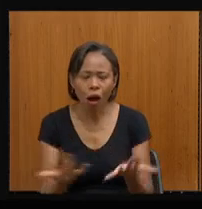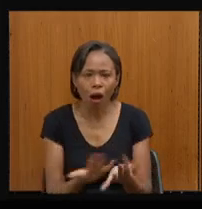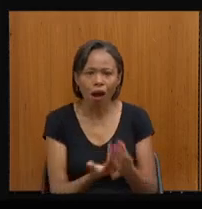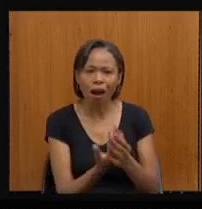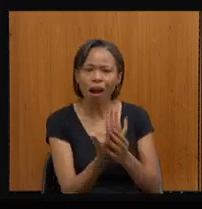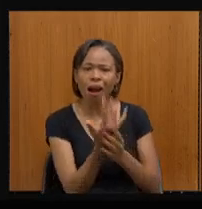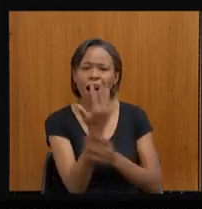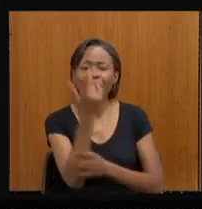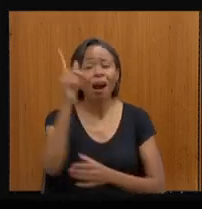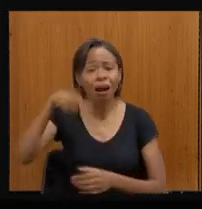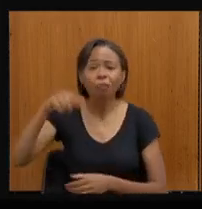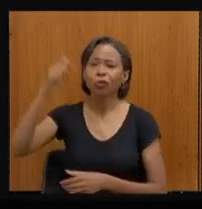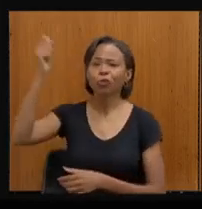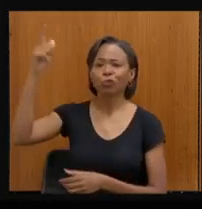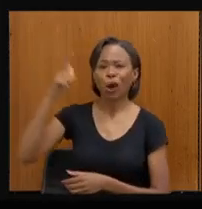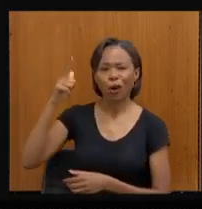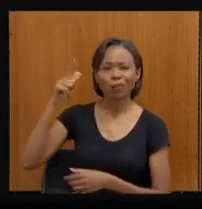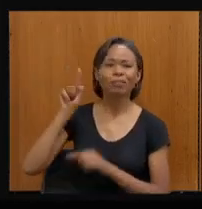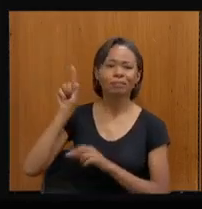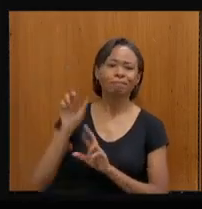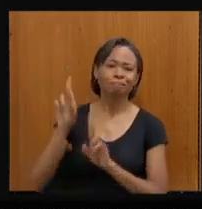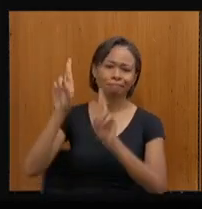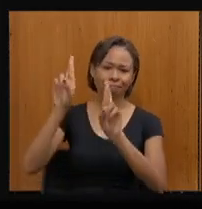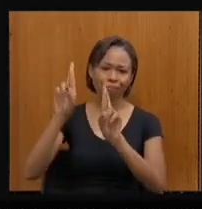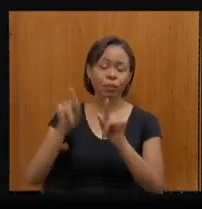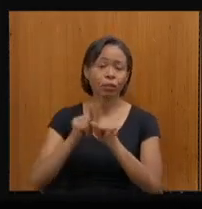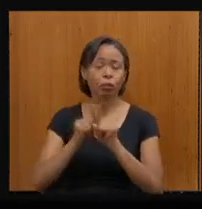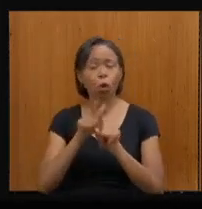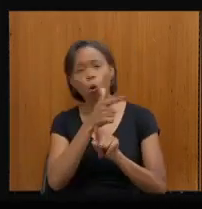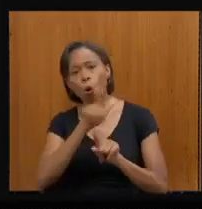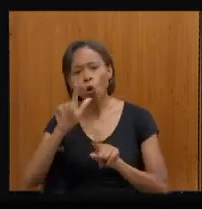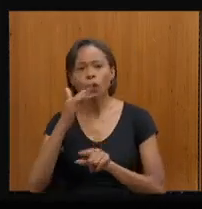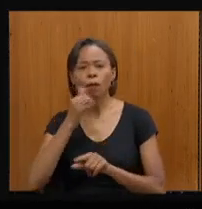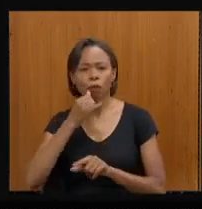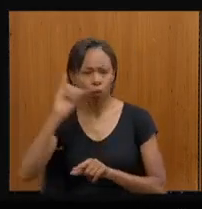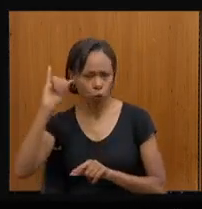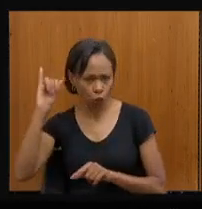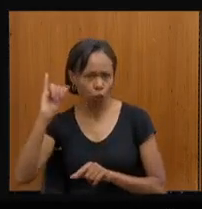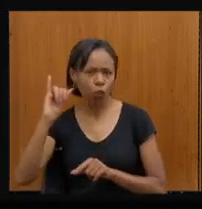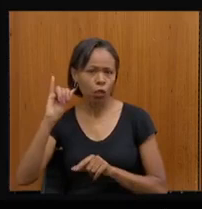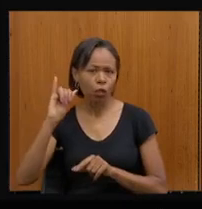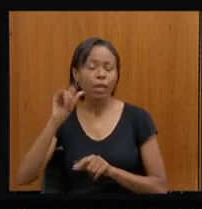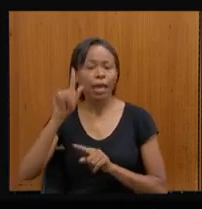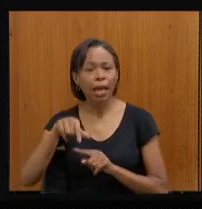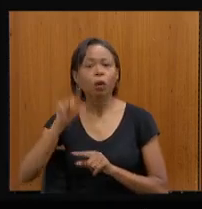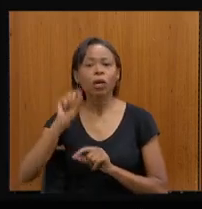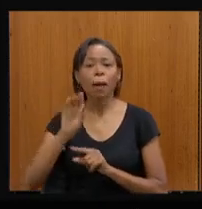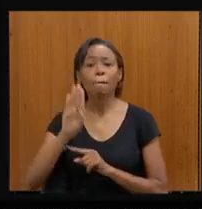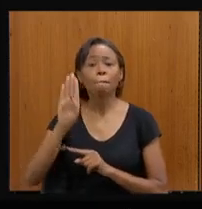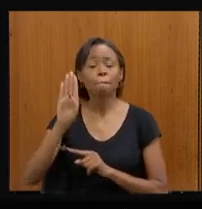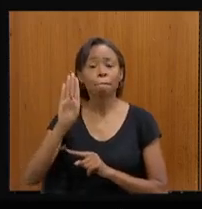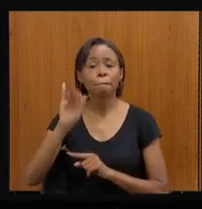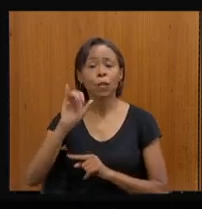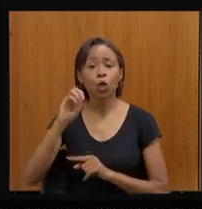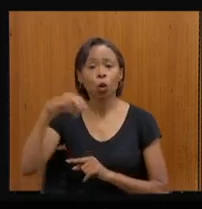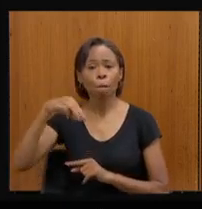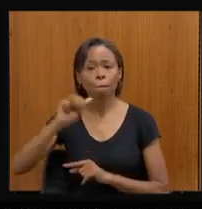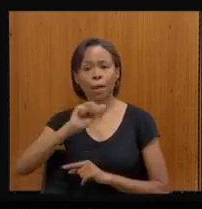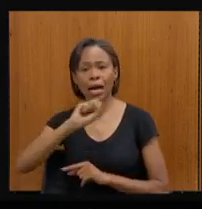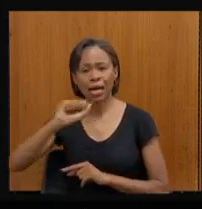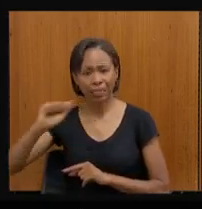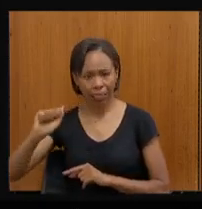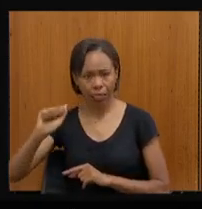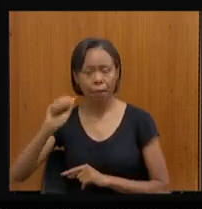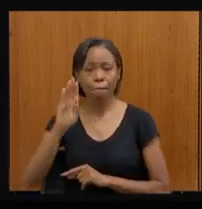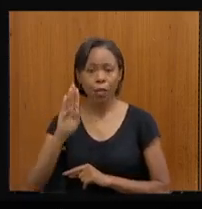sobre isso um pouco mais tarde no sobre uma fonte renovável que são é aqui o massa tão o solo é a única forma